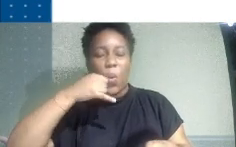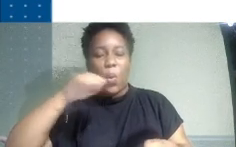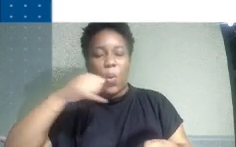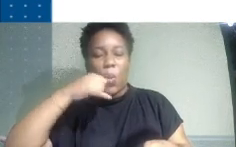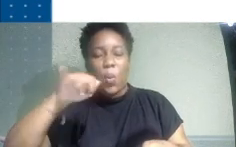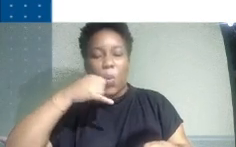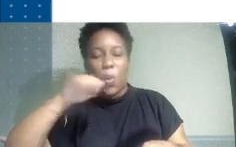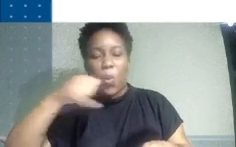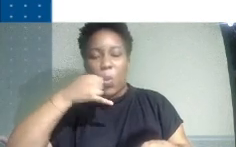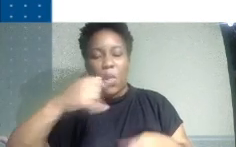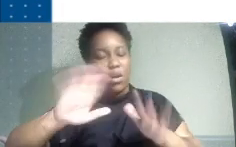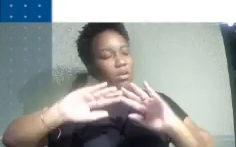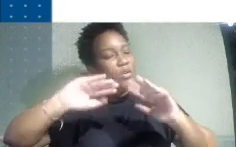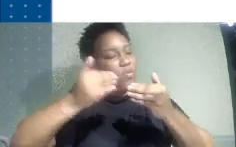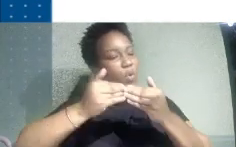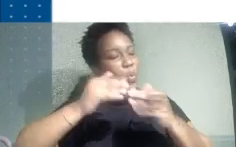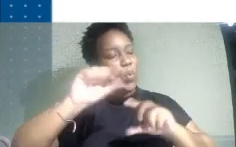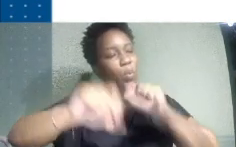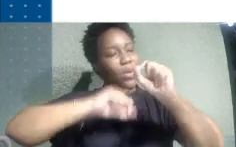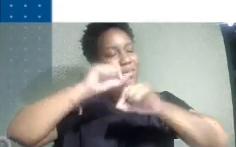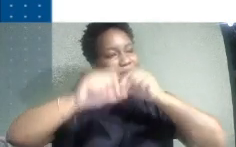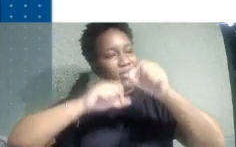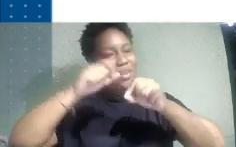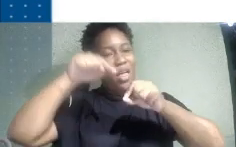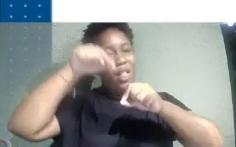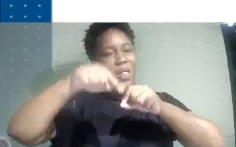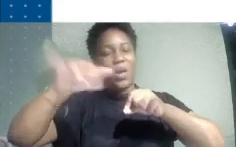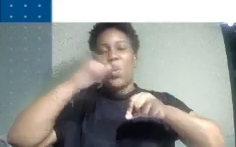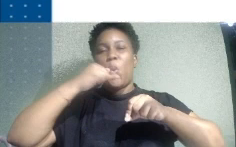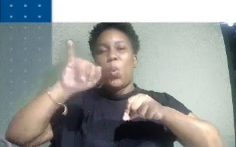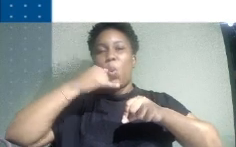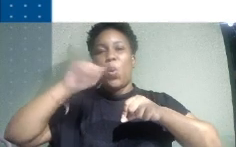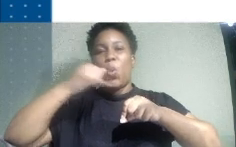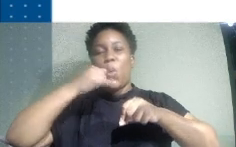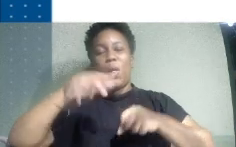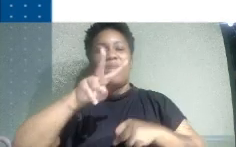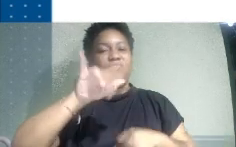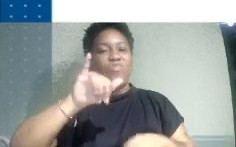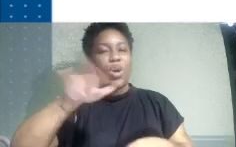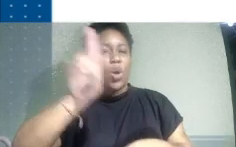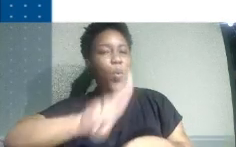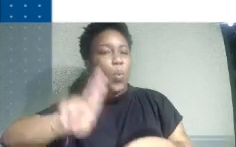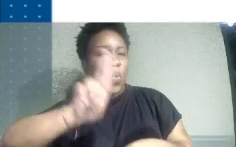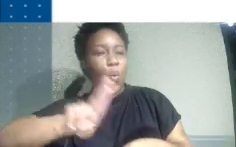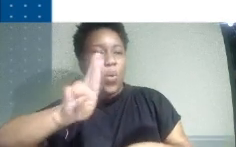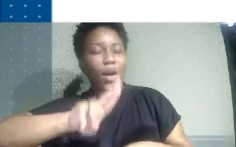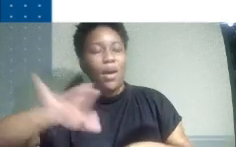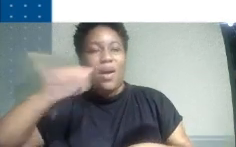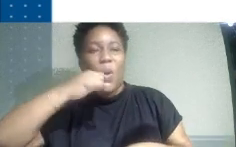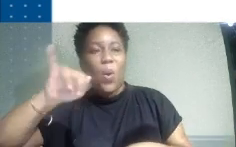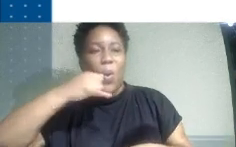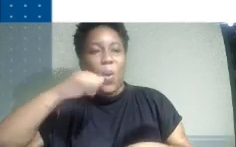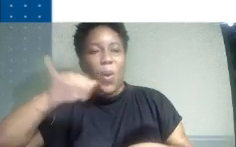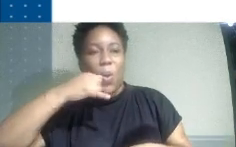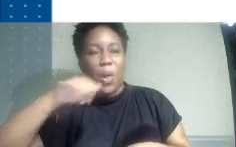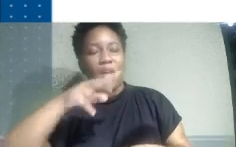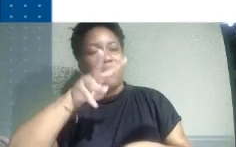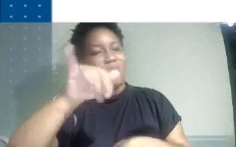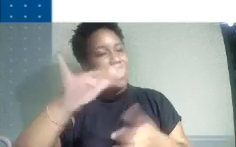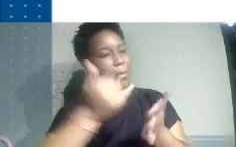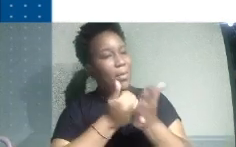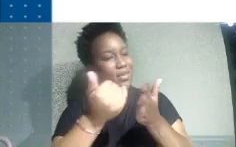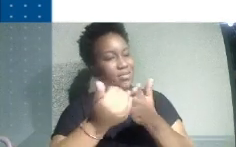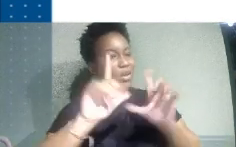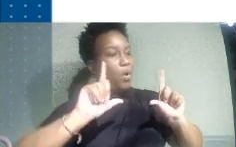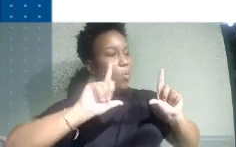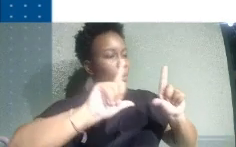que diz respeito aí à eletricidade, tudo que vai usar a eletricidade de uma edificação, vai partir do quadro geral